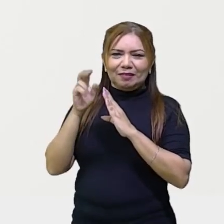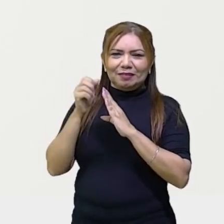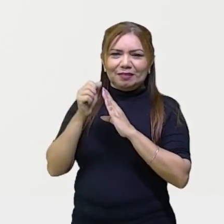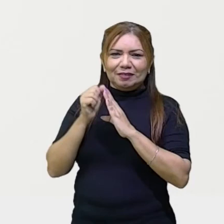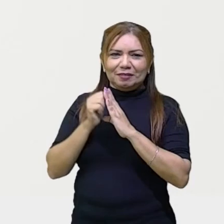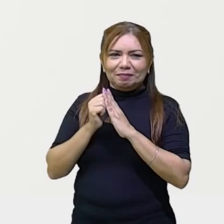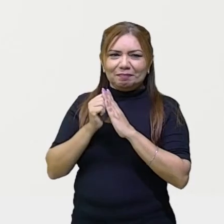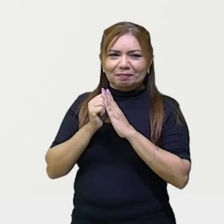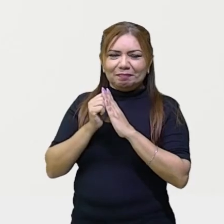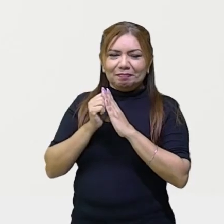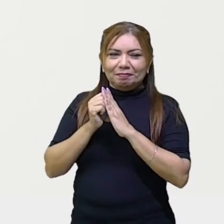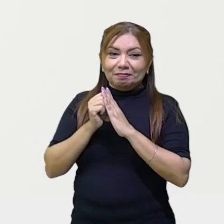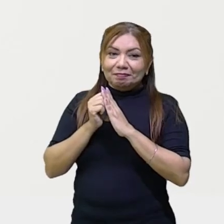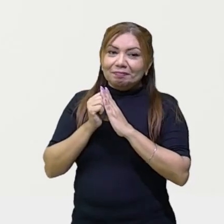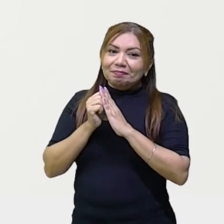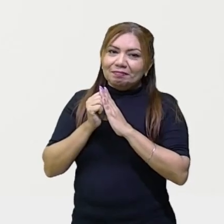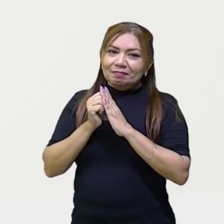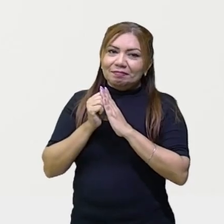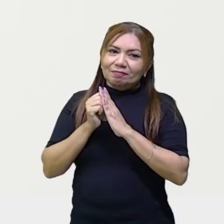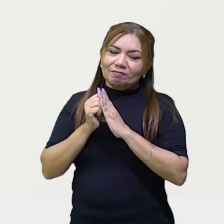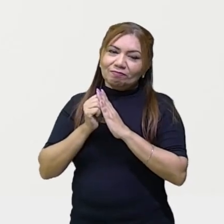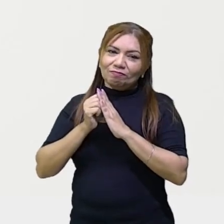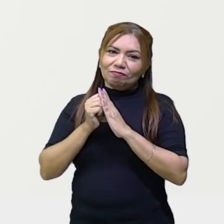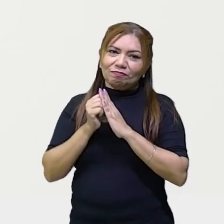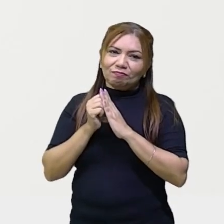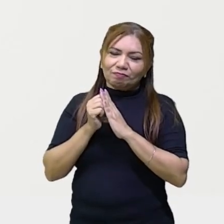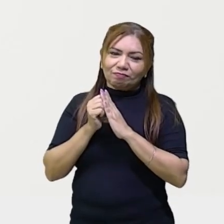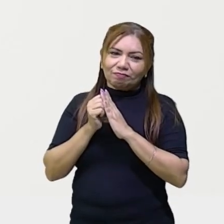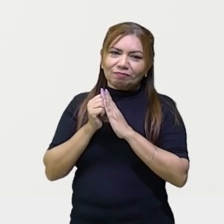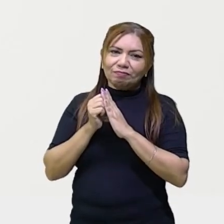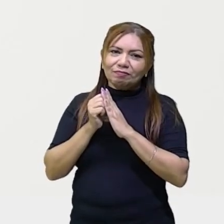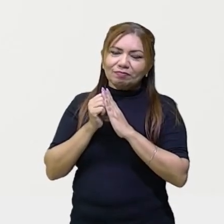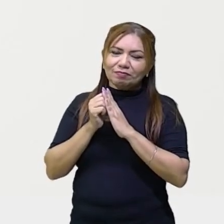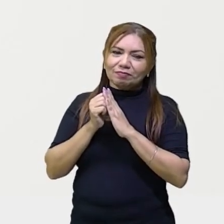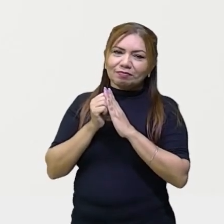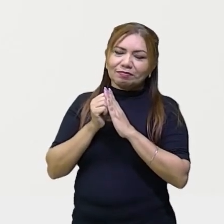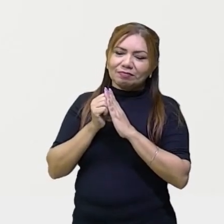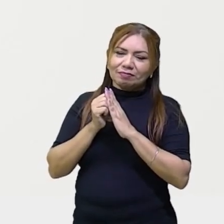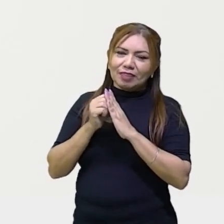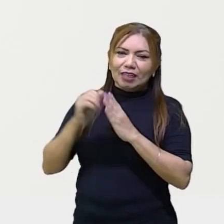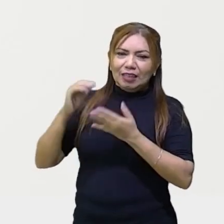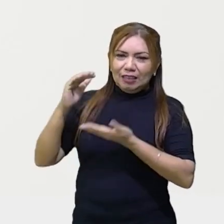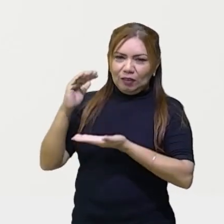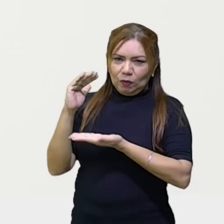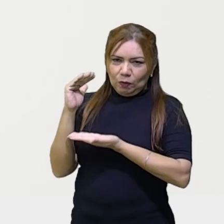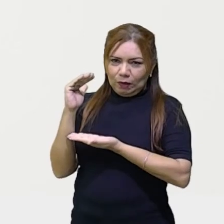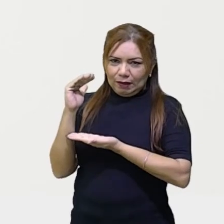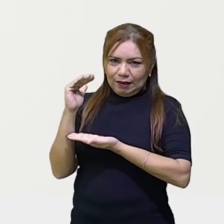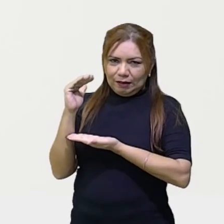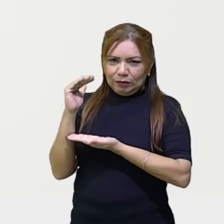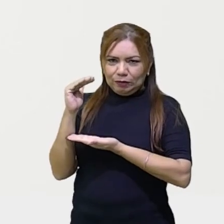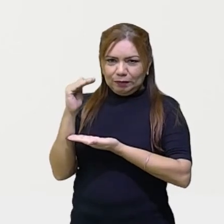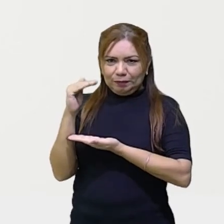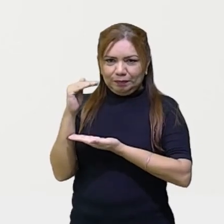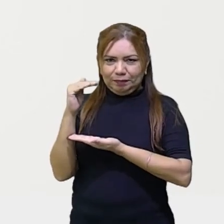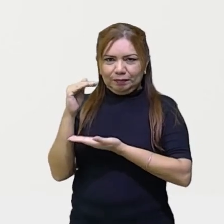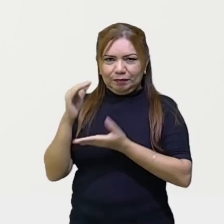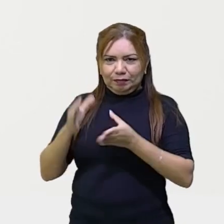então um prisma quadrangular aqui tem quatro era 4 quadrangular